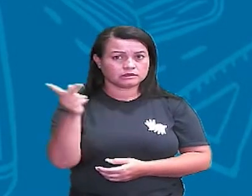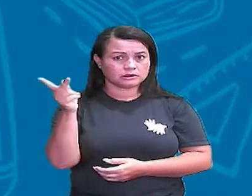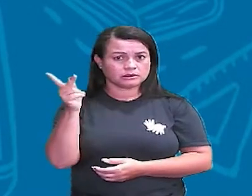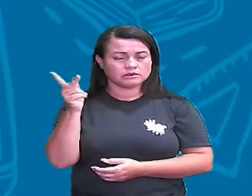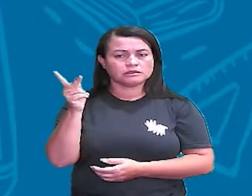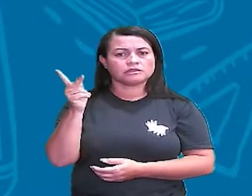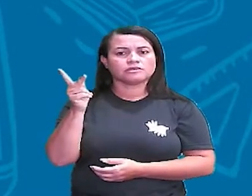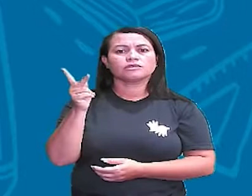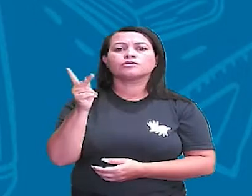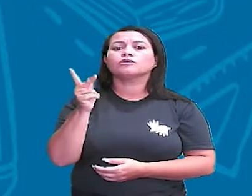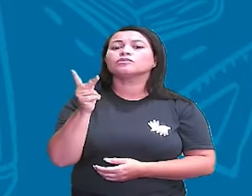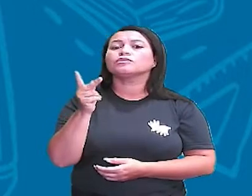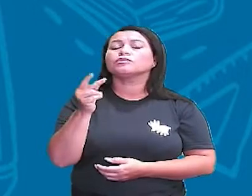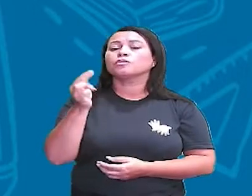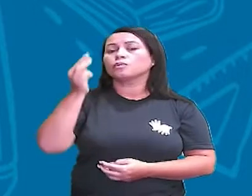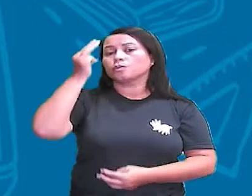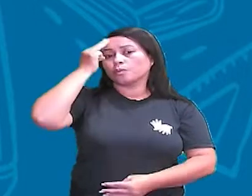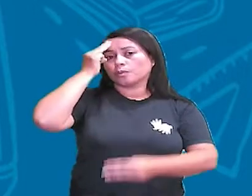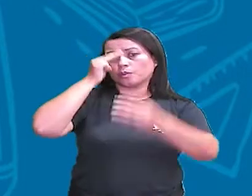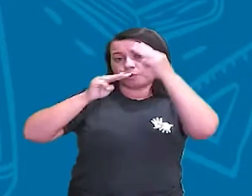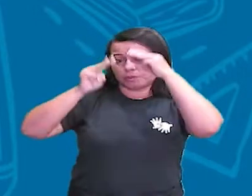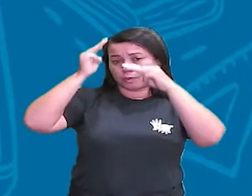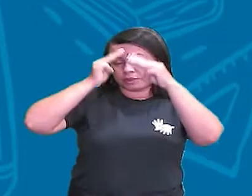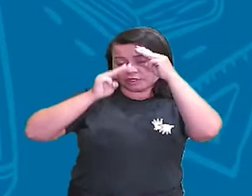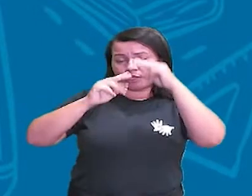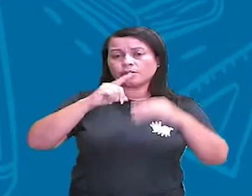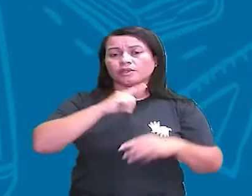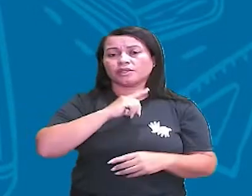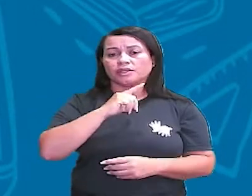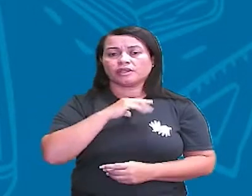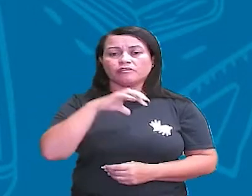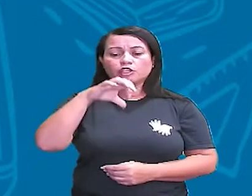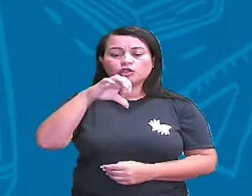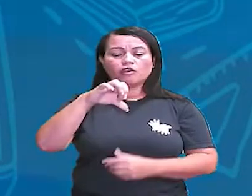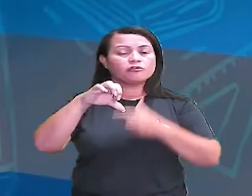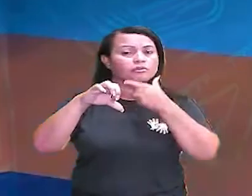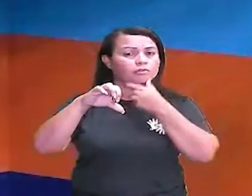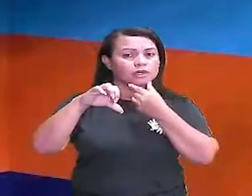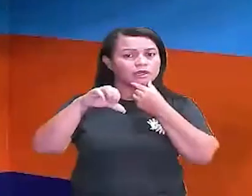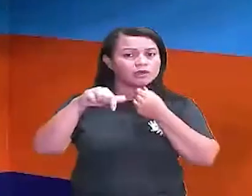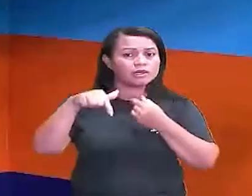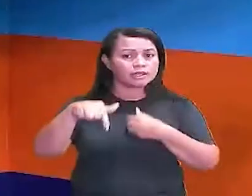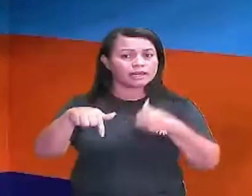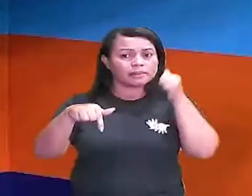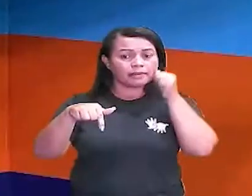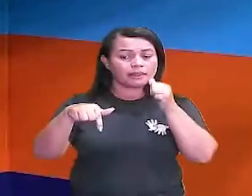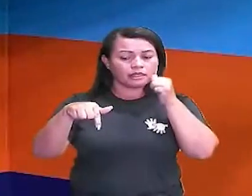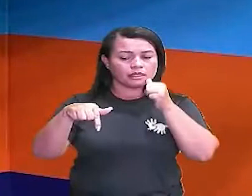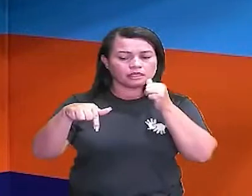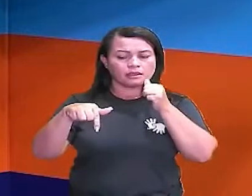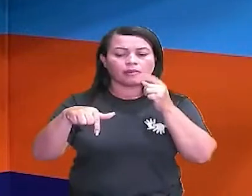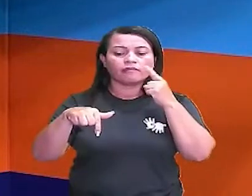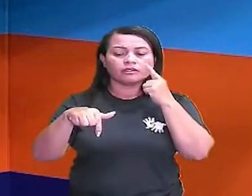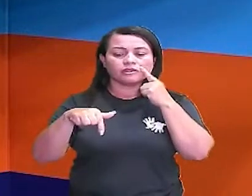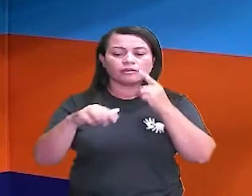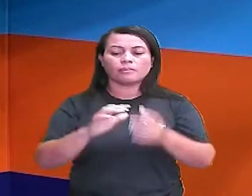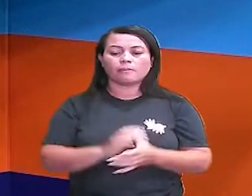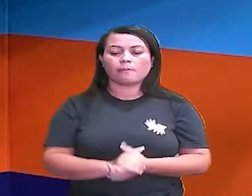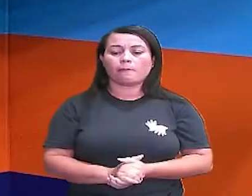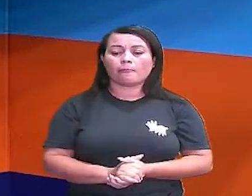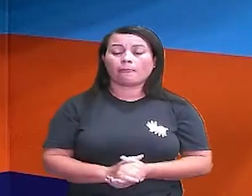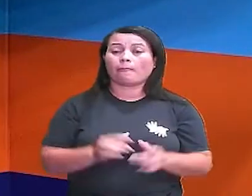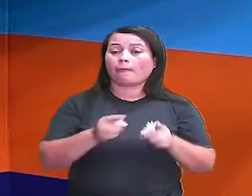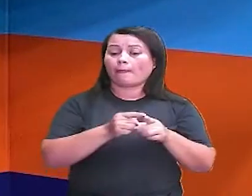9 meninos e 7 meninas, tá certo? Da turminha de Ana. Então, a nossa reta,